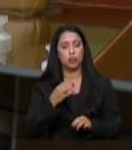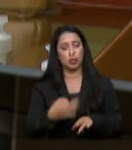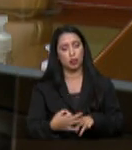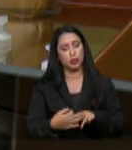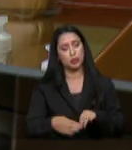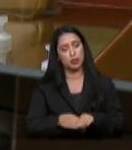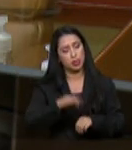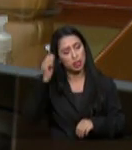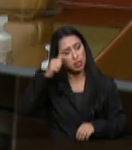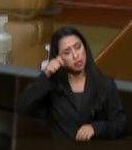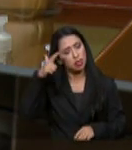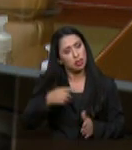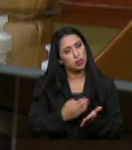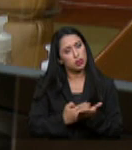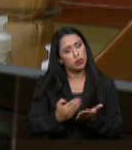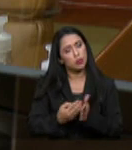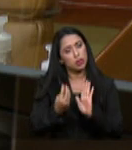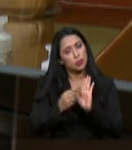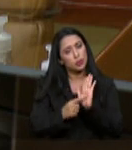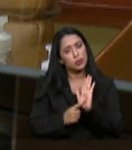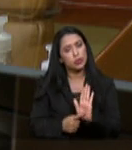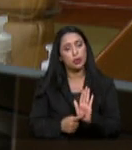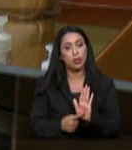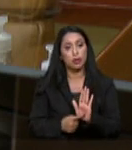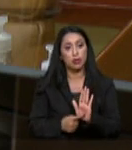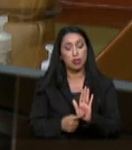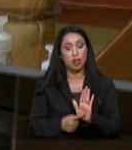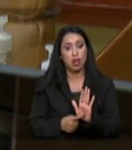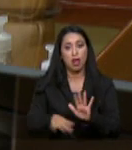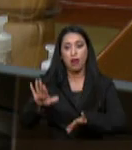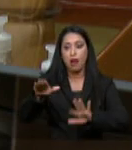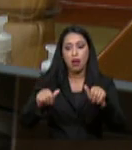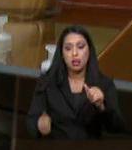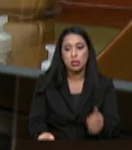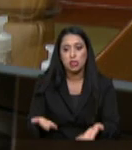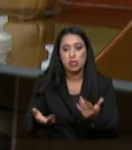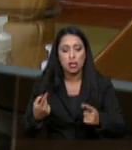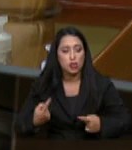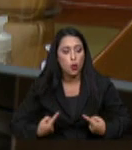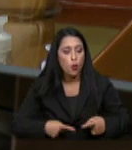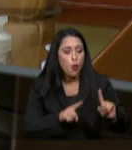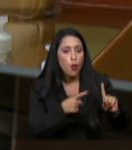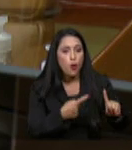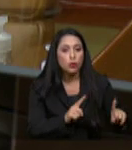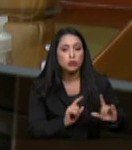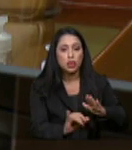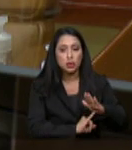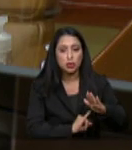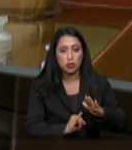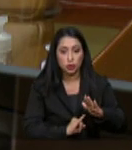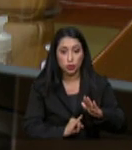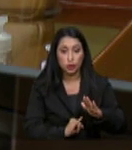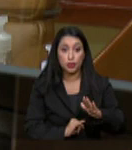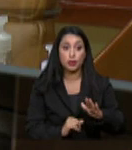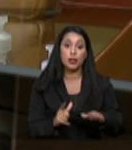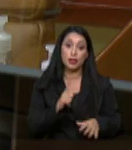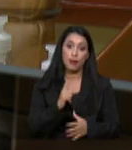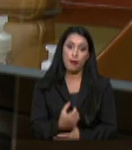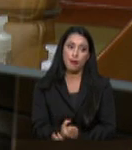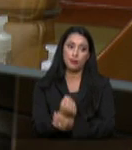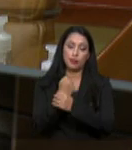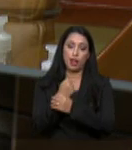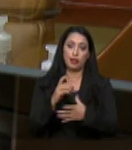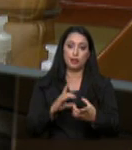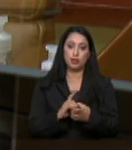que o Ministro Alexandre Desde o Primeiro Momento esposo foi incitação contra instituições que garantem a democracia